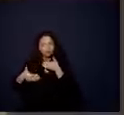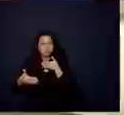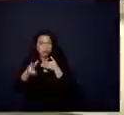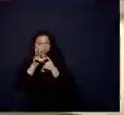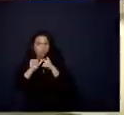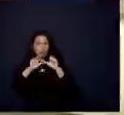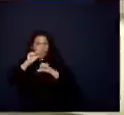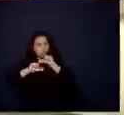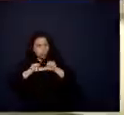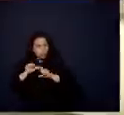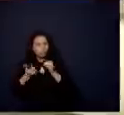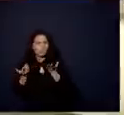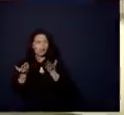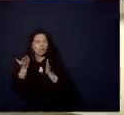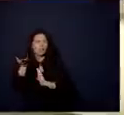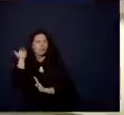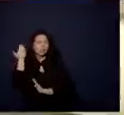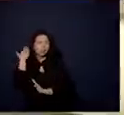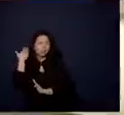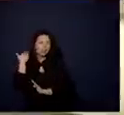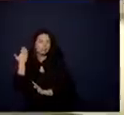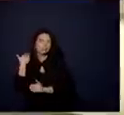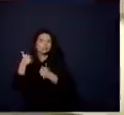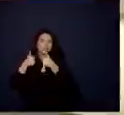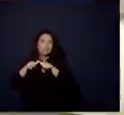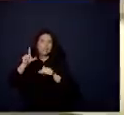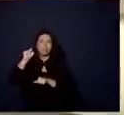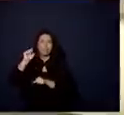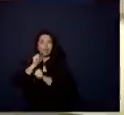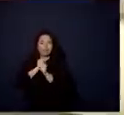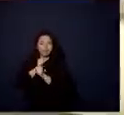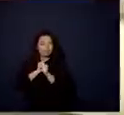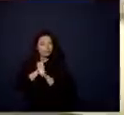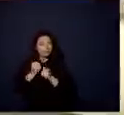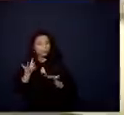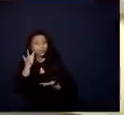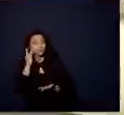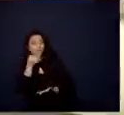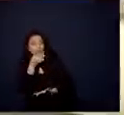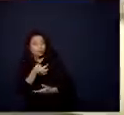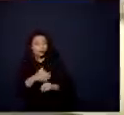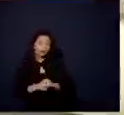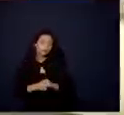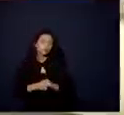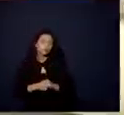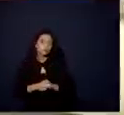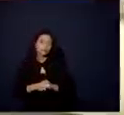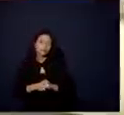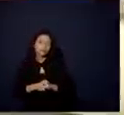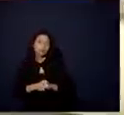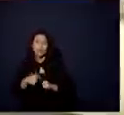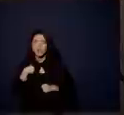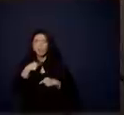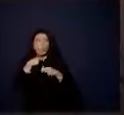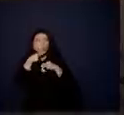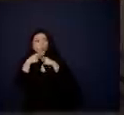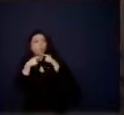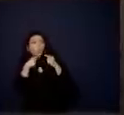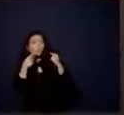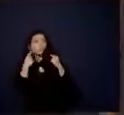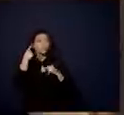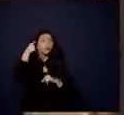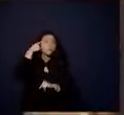reforma tributária do que a gente estava por exemplo há 10 anos atrás eu não tenho dúvida com relação a isso